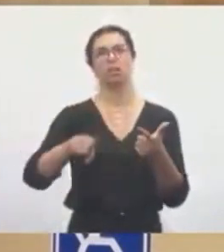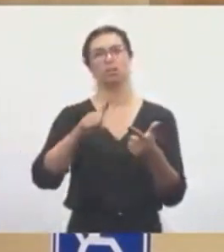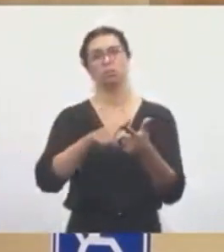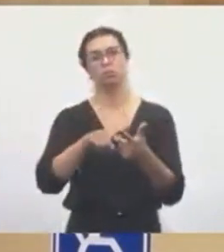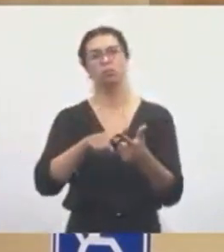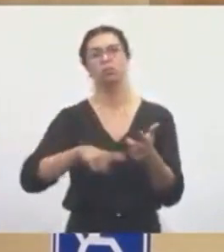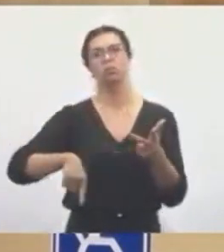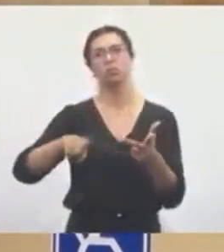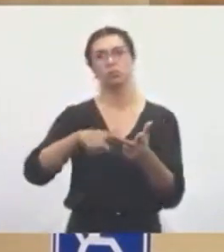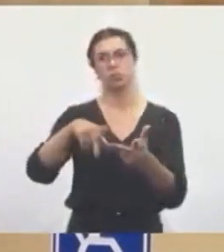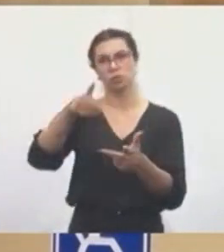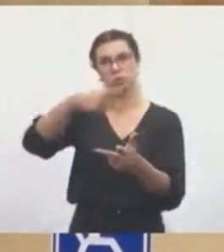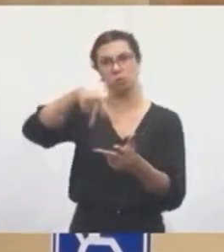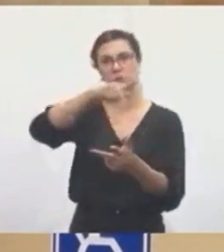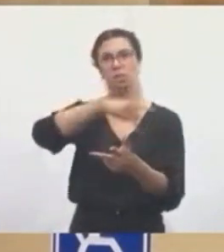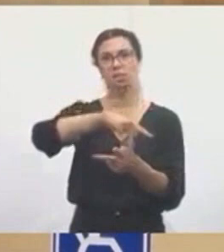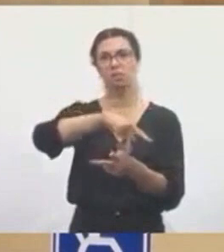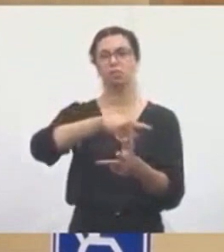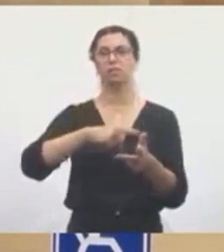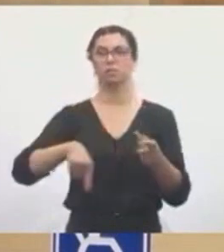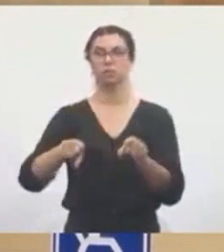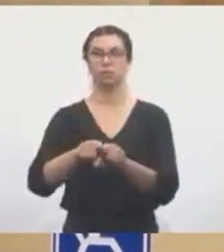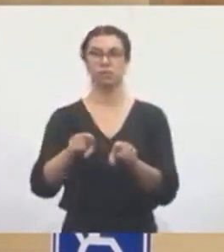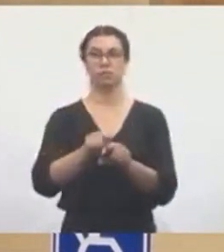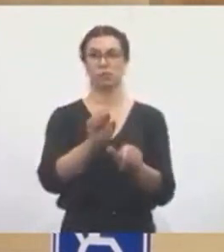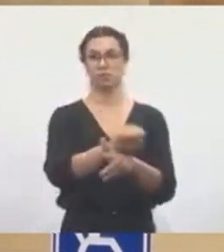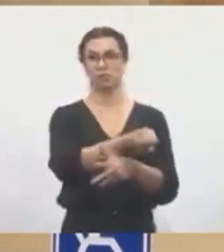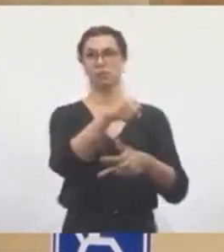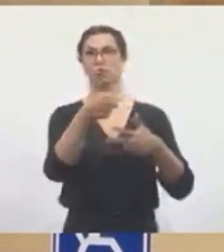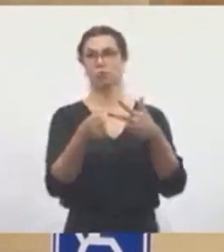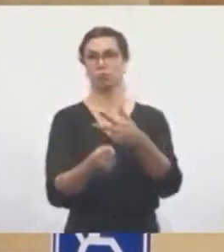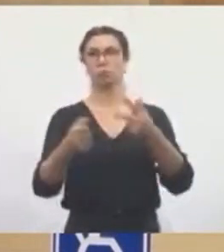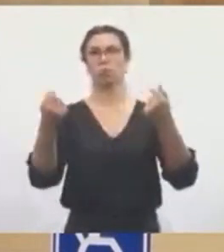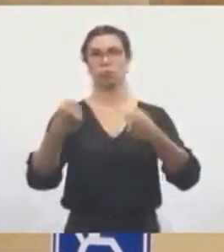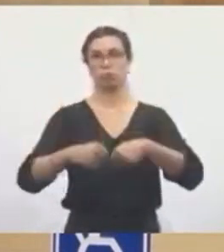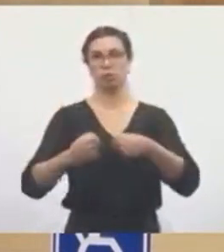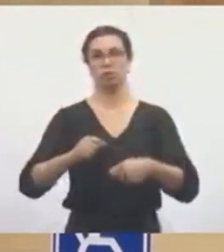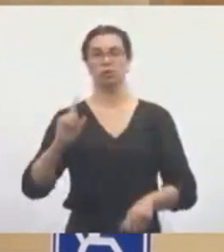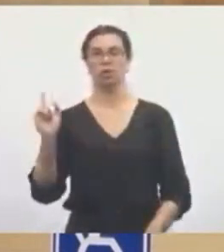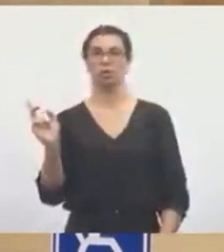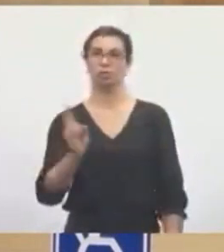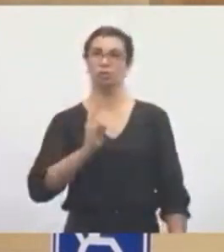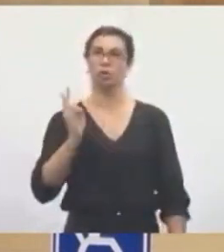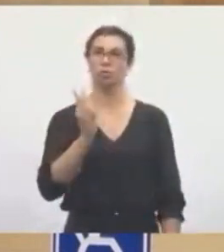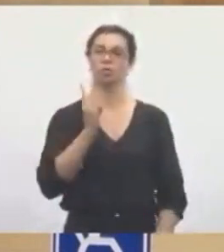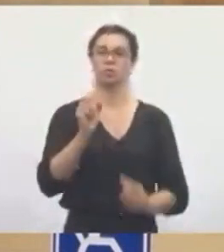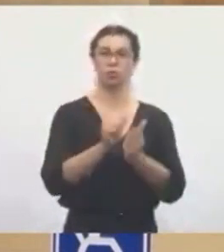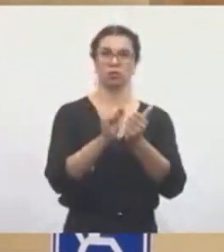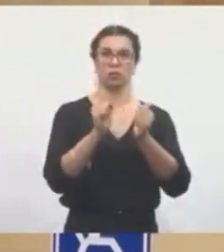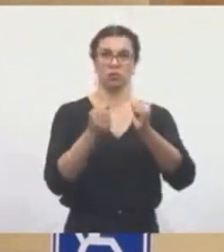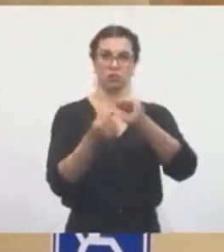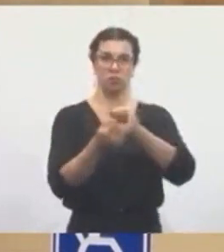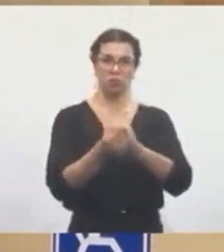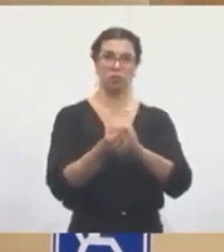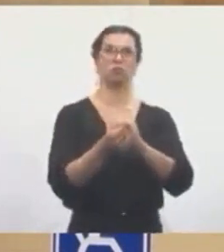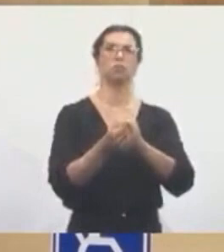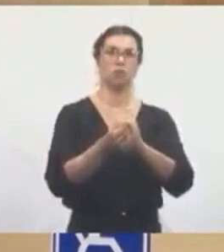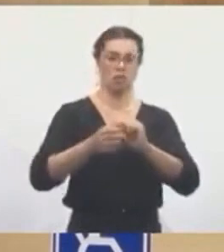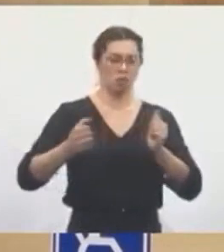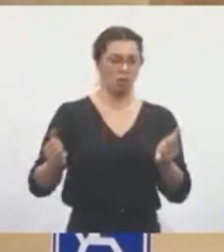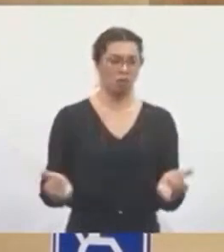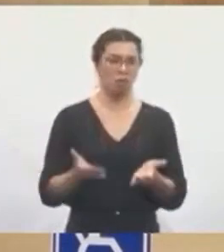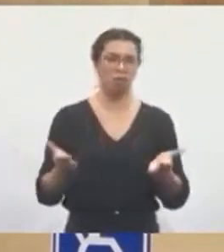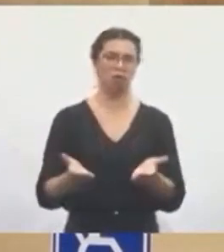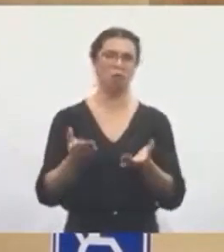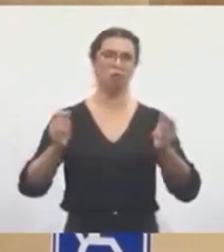E cada vez mais o poder público precisa ter o olhar e valorizar realmente o esporte como potência